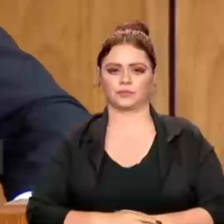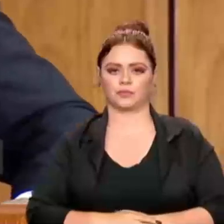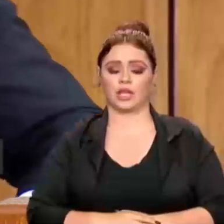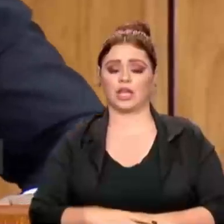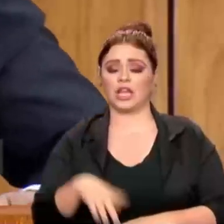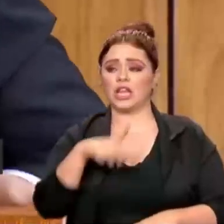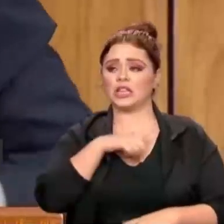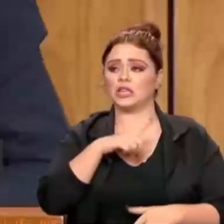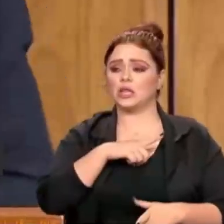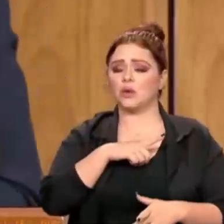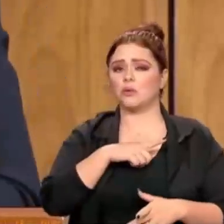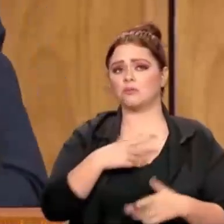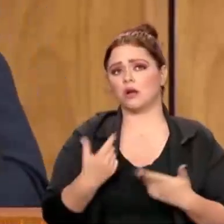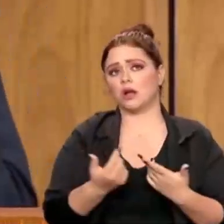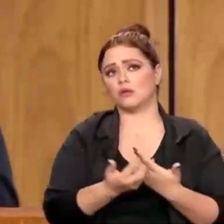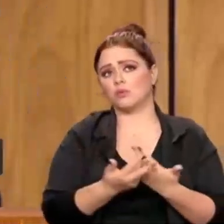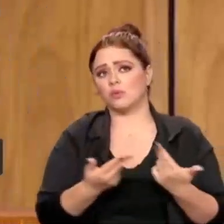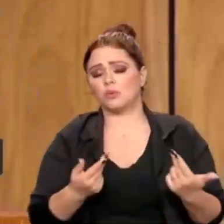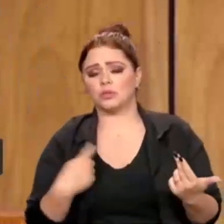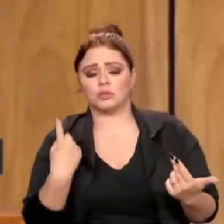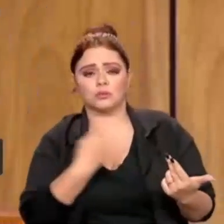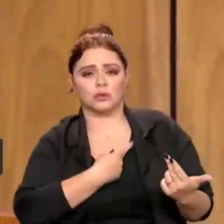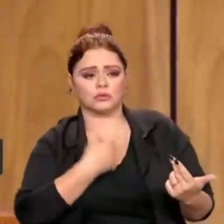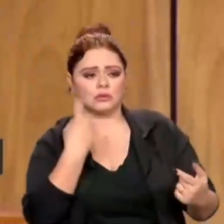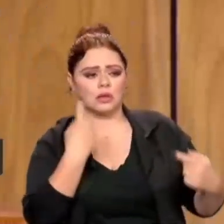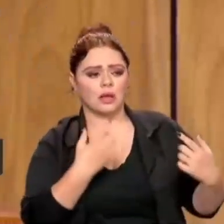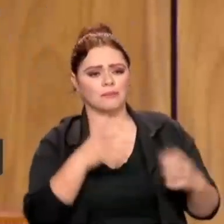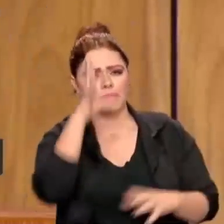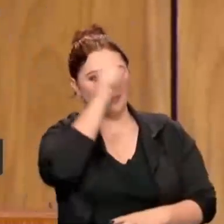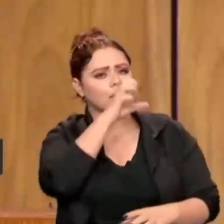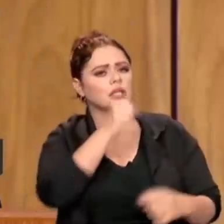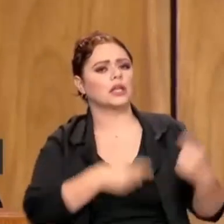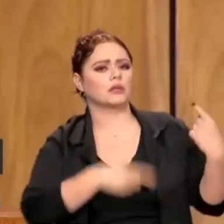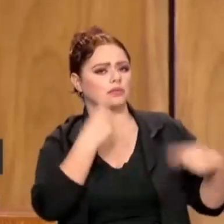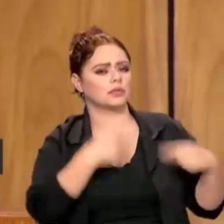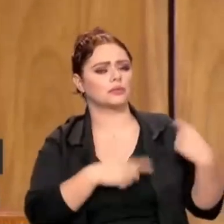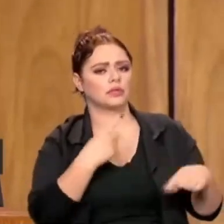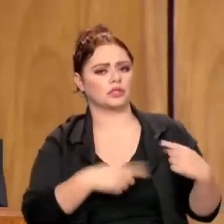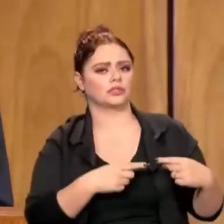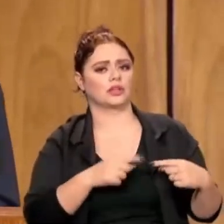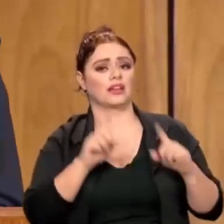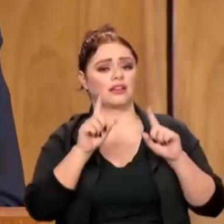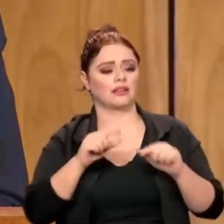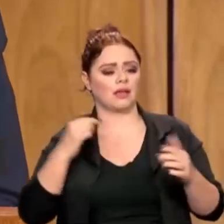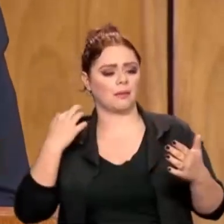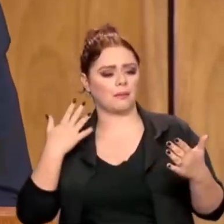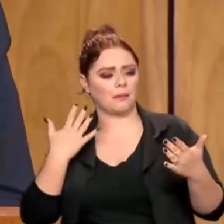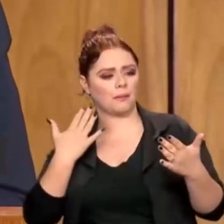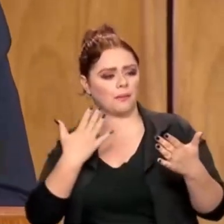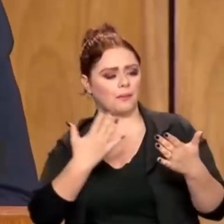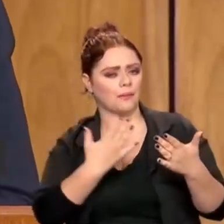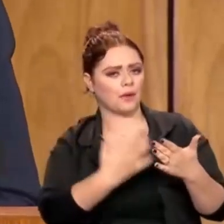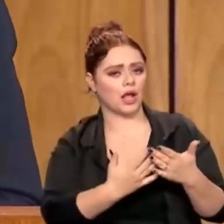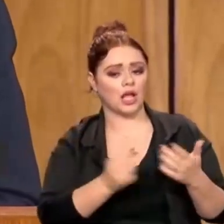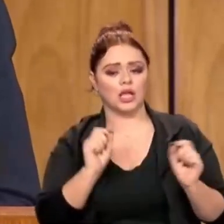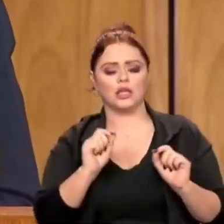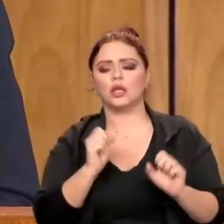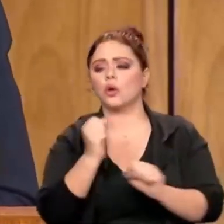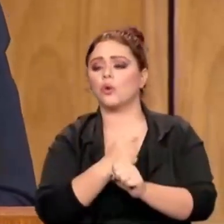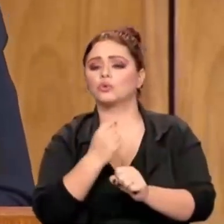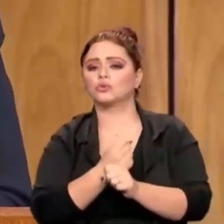Há uma coisa que a gente aprende em política, que é a narrativa que se constrói contra as